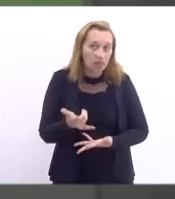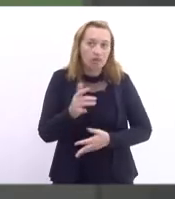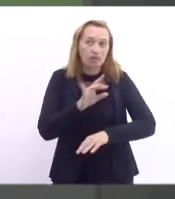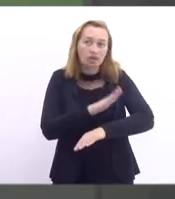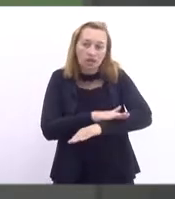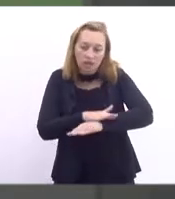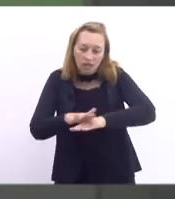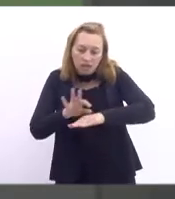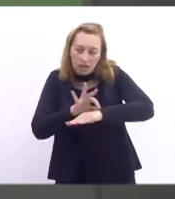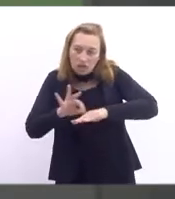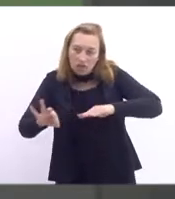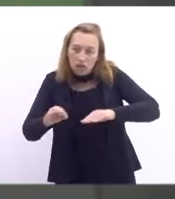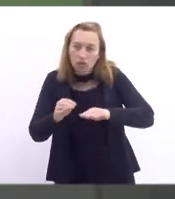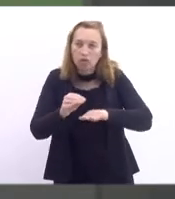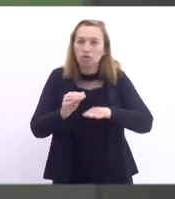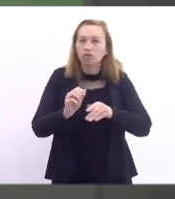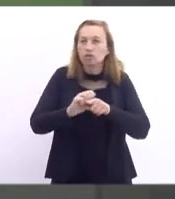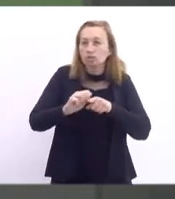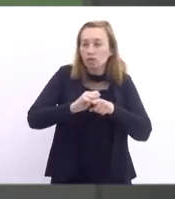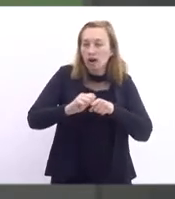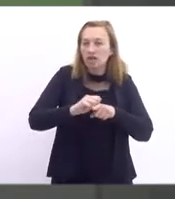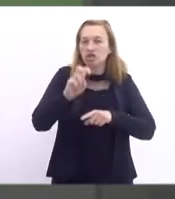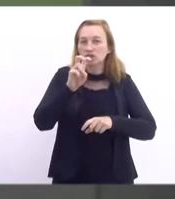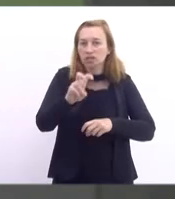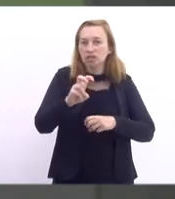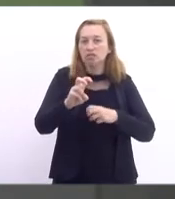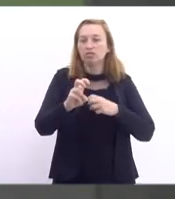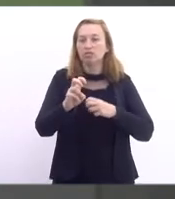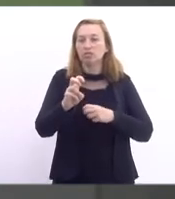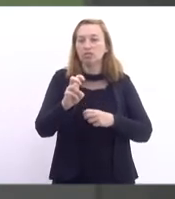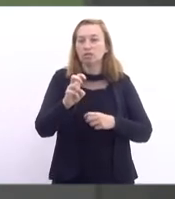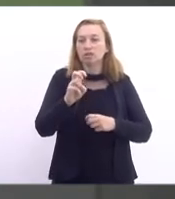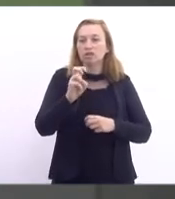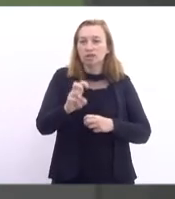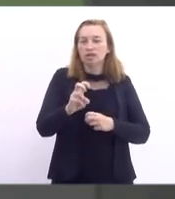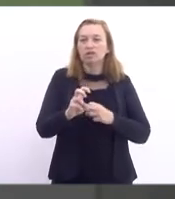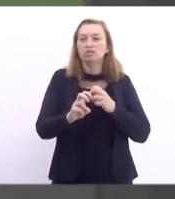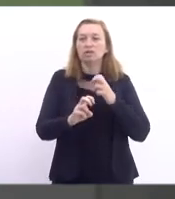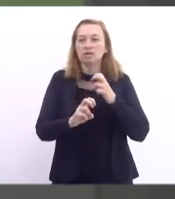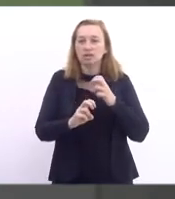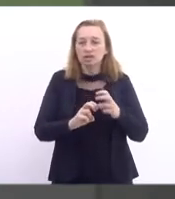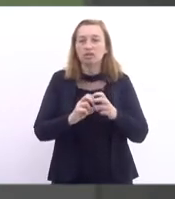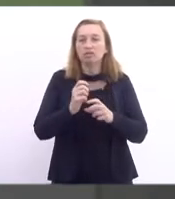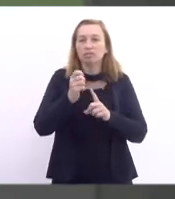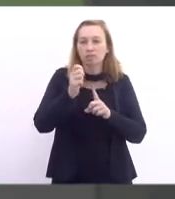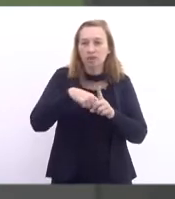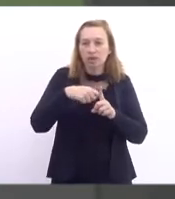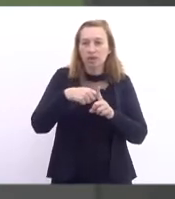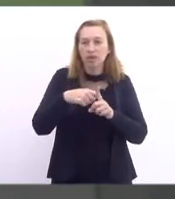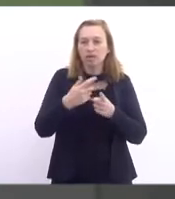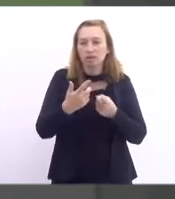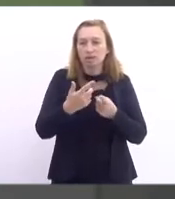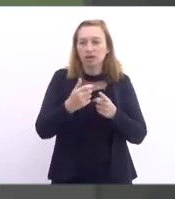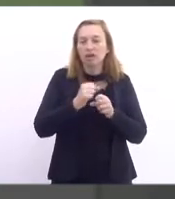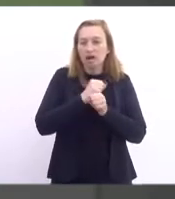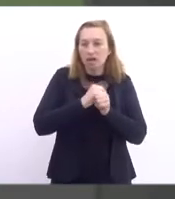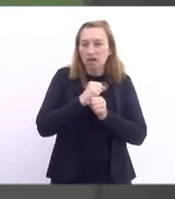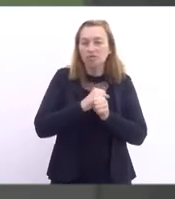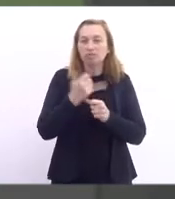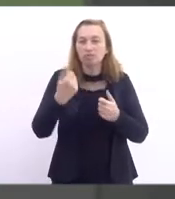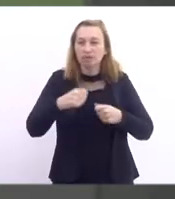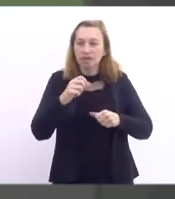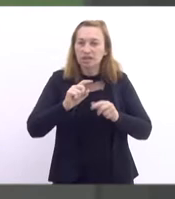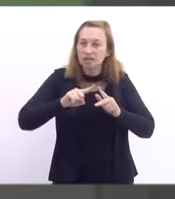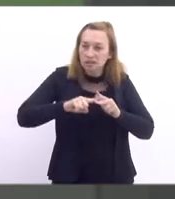asfalto-borracha de cinco em cinco anos é esse Você tem que refazer o investimento então é